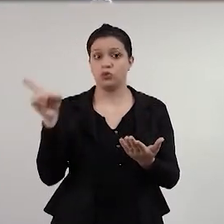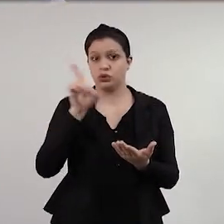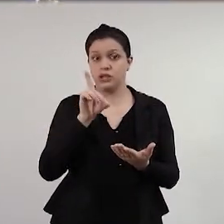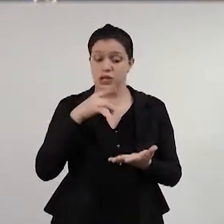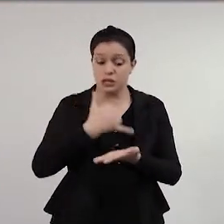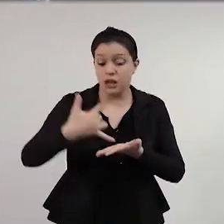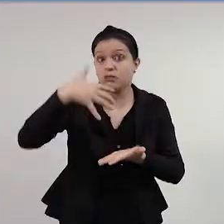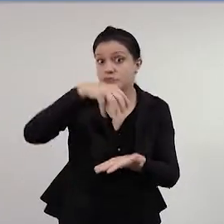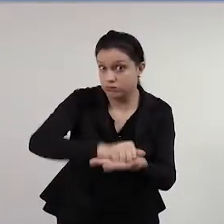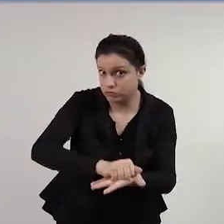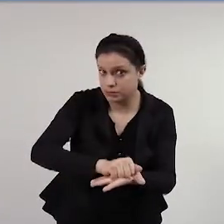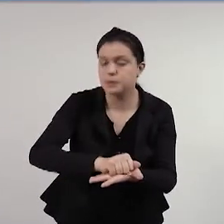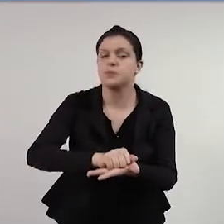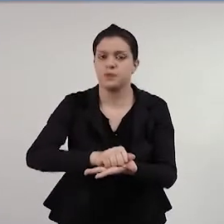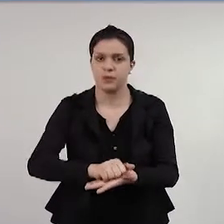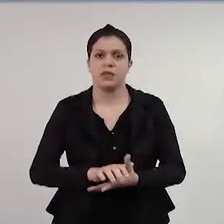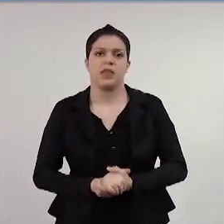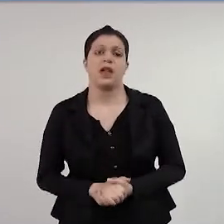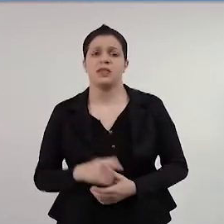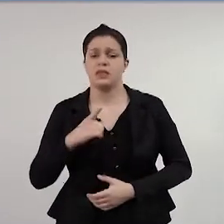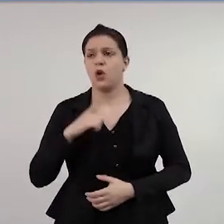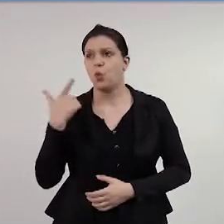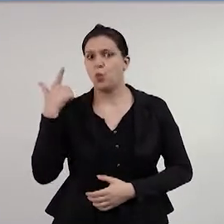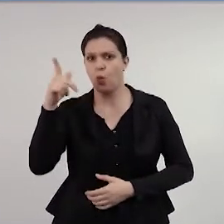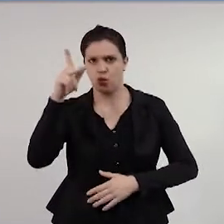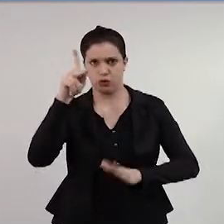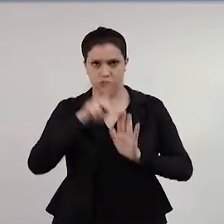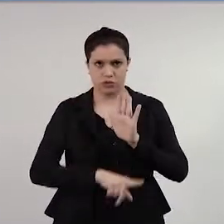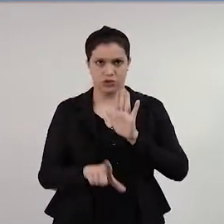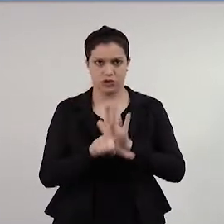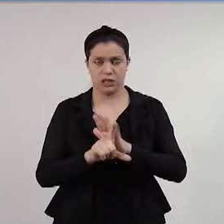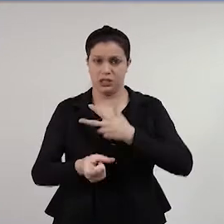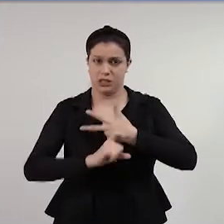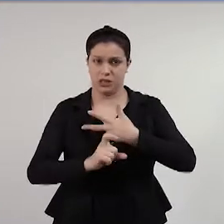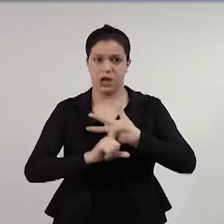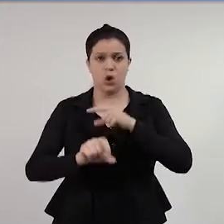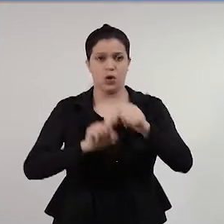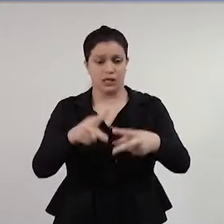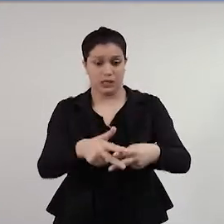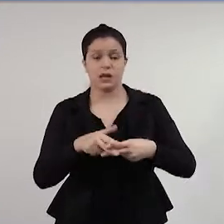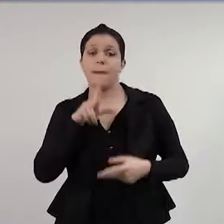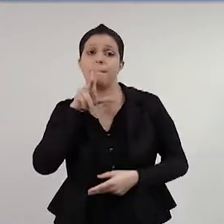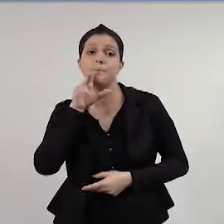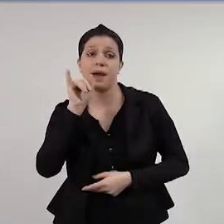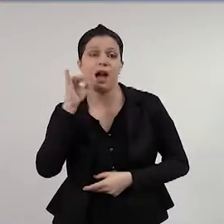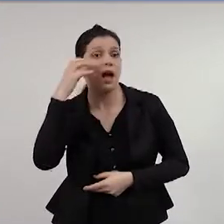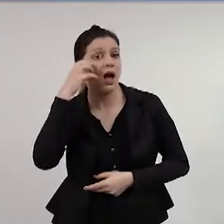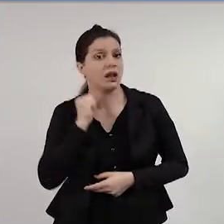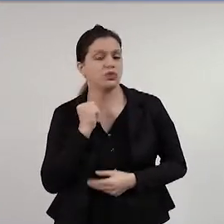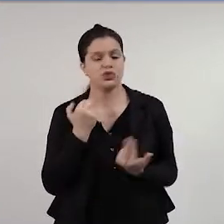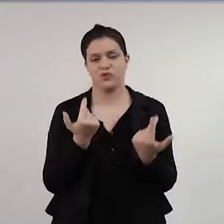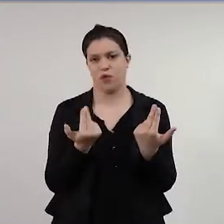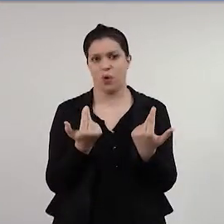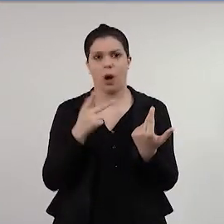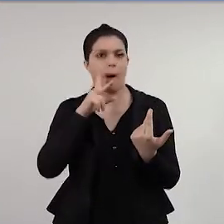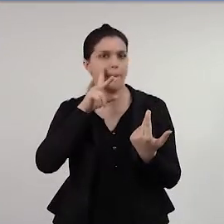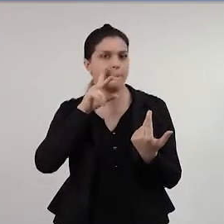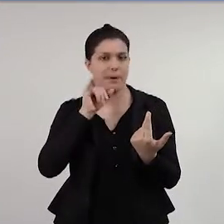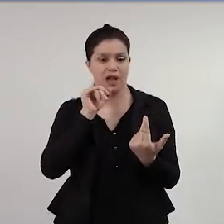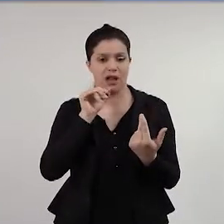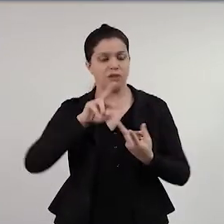na inscrição. Já outro projeto do Executivo equipara a licença paternidade dos pais adotivos aos